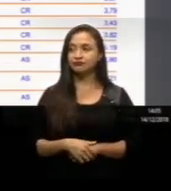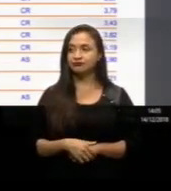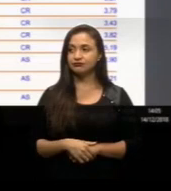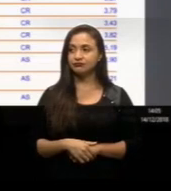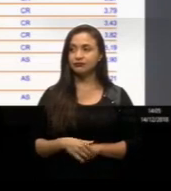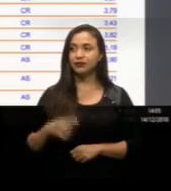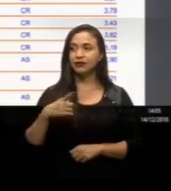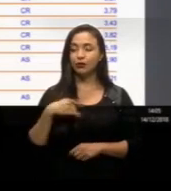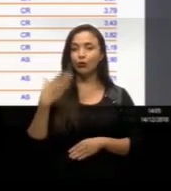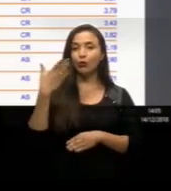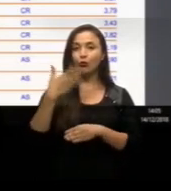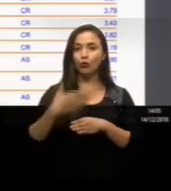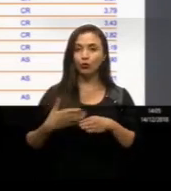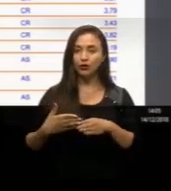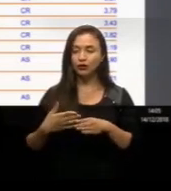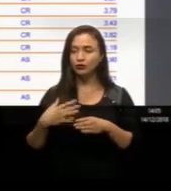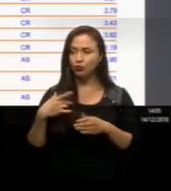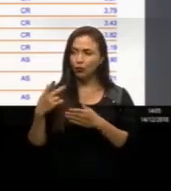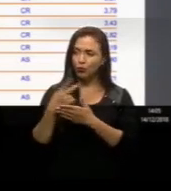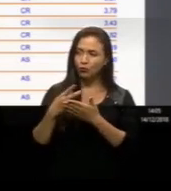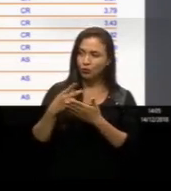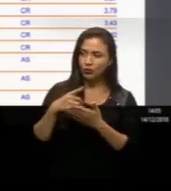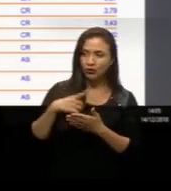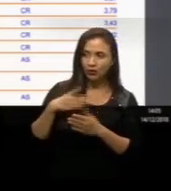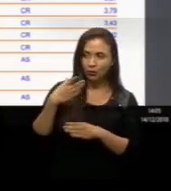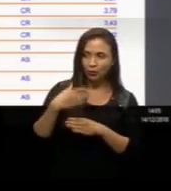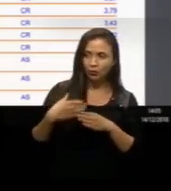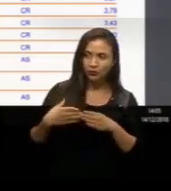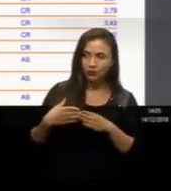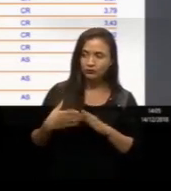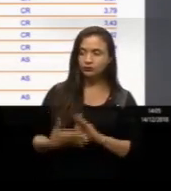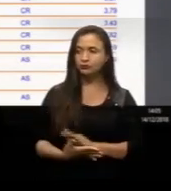o cortado. Vamos ver se tem o cortado aqui.